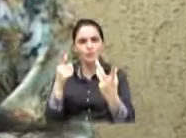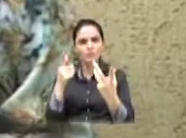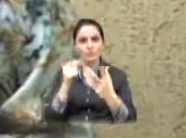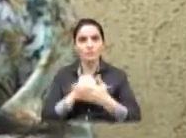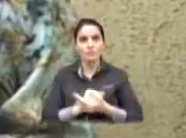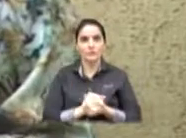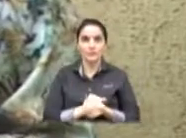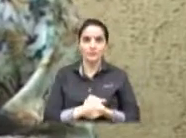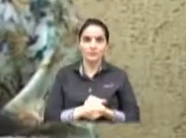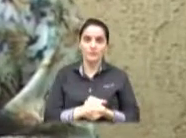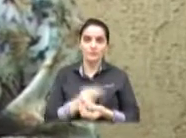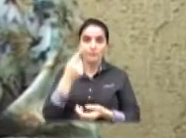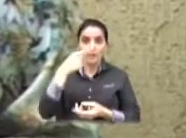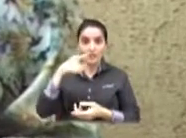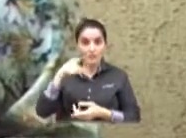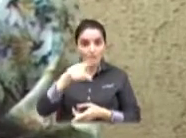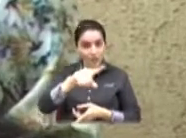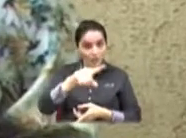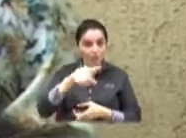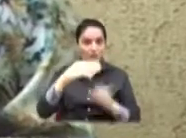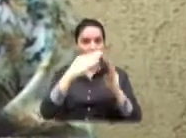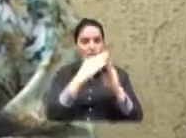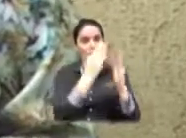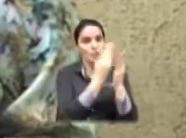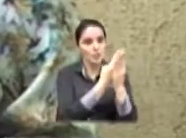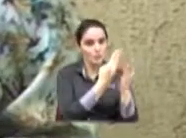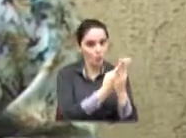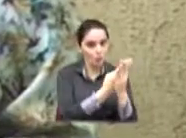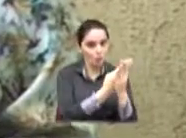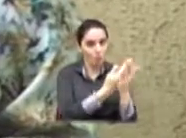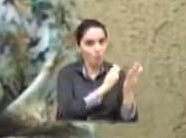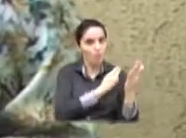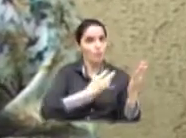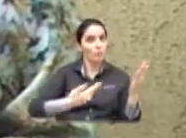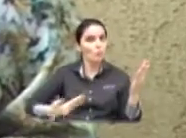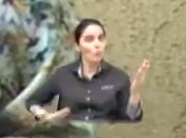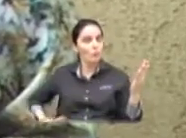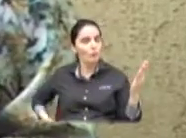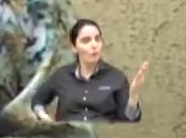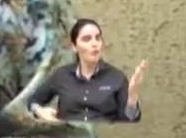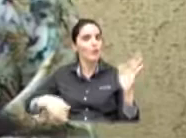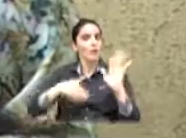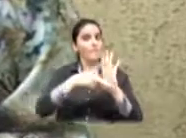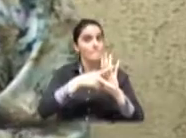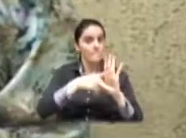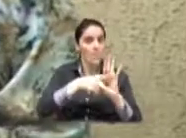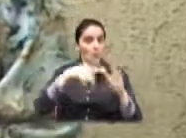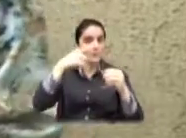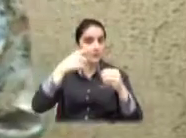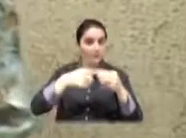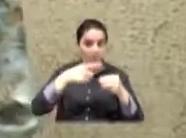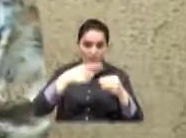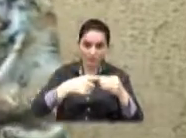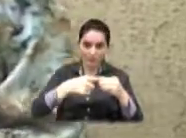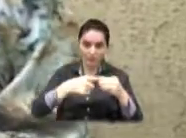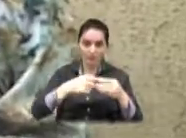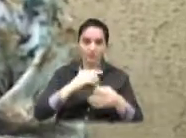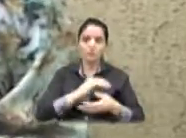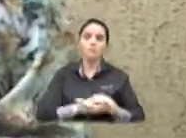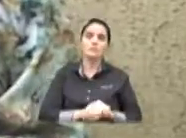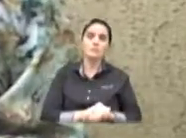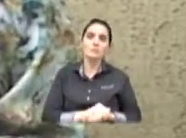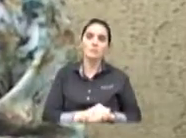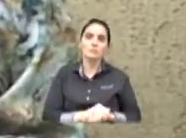até as escolas públicas principalmente as escolas públicas municipais e criar